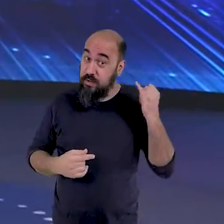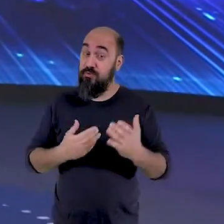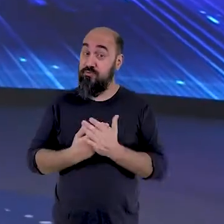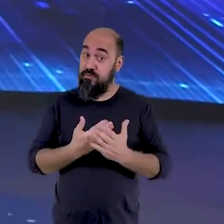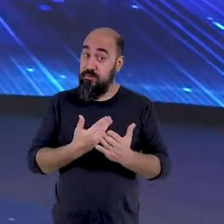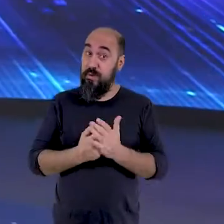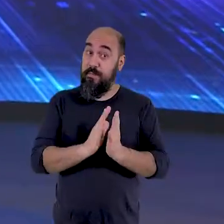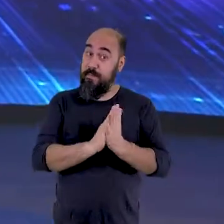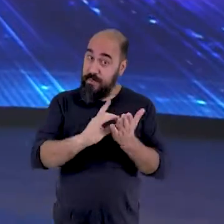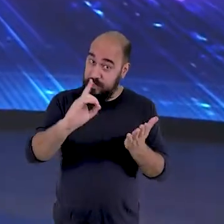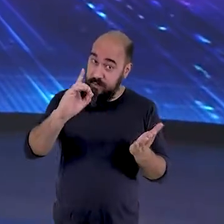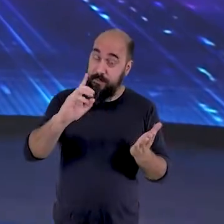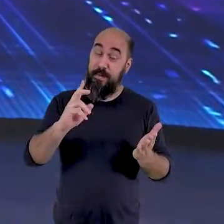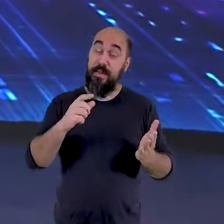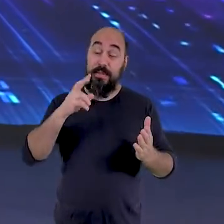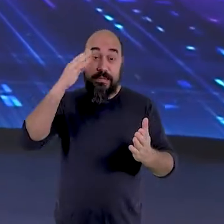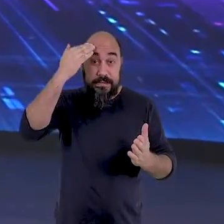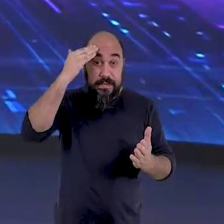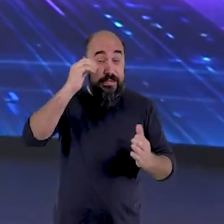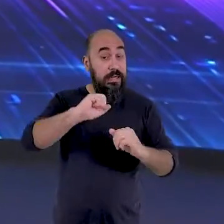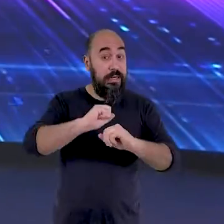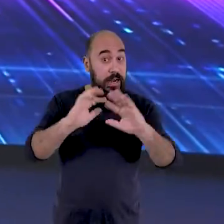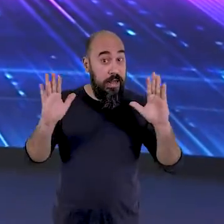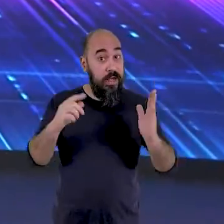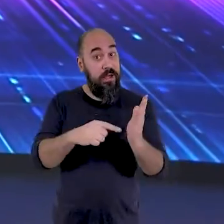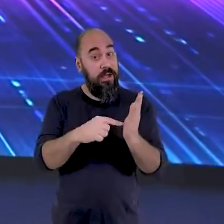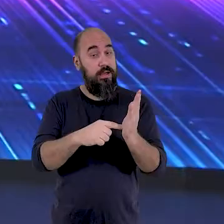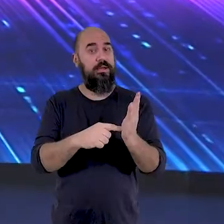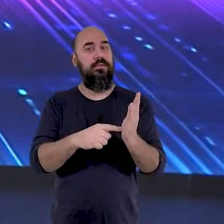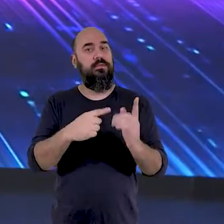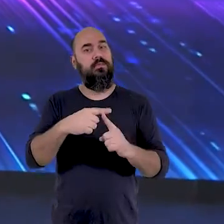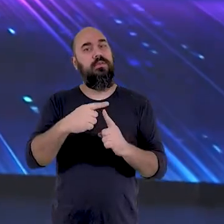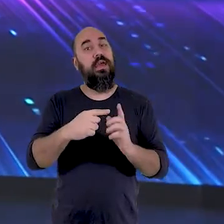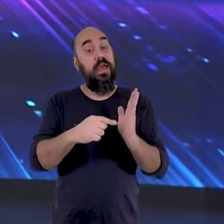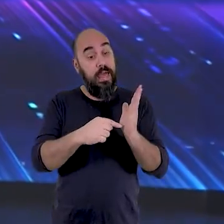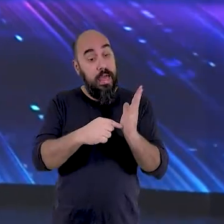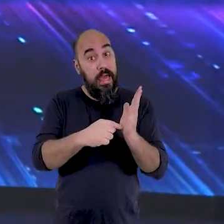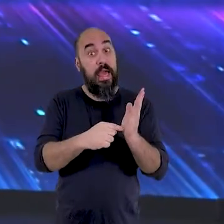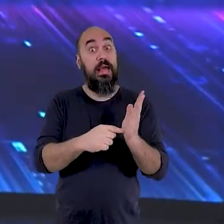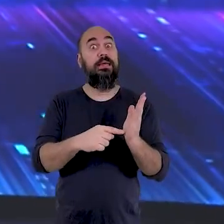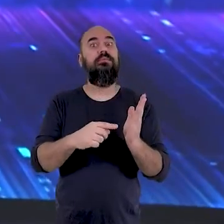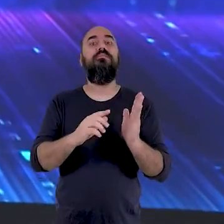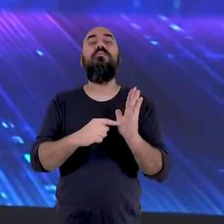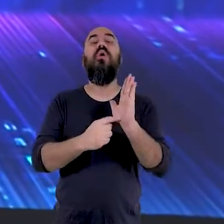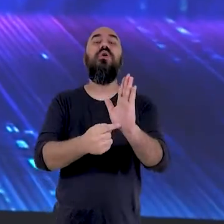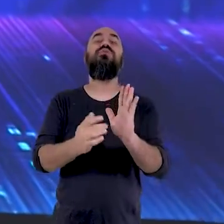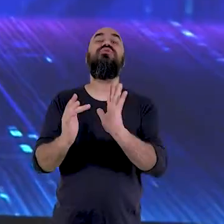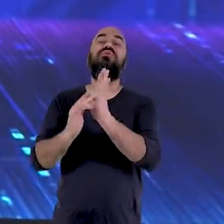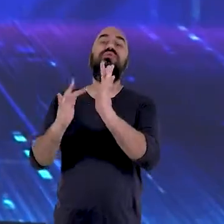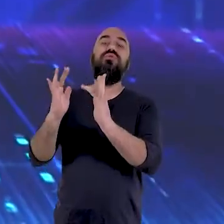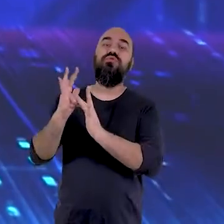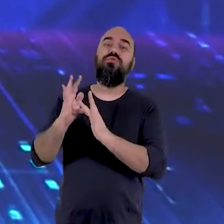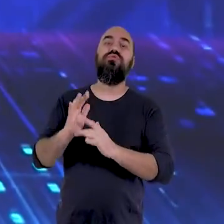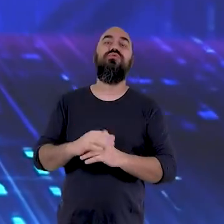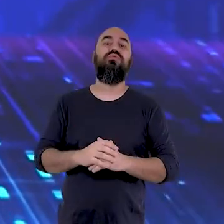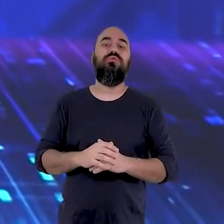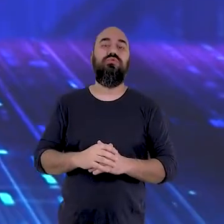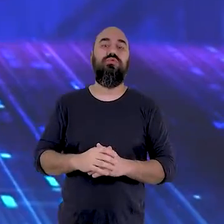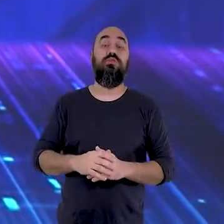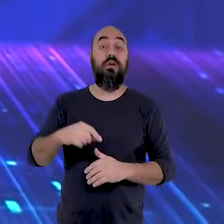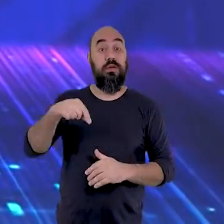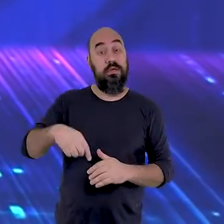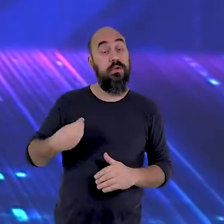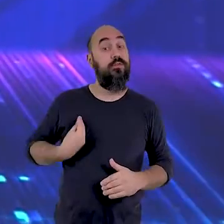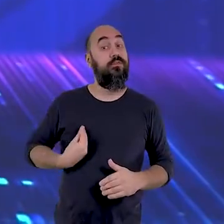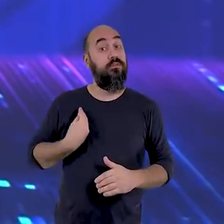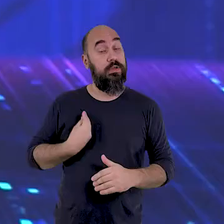a Palavra de Deus, continue entendendo a Palavra de Deus, porque é ela que é a revelação que o Senhor deixou para nós nos nossos dias.